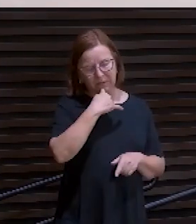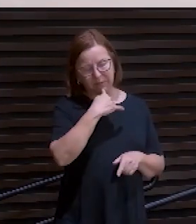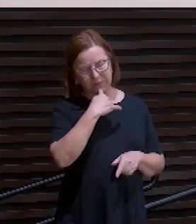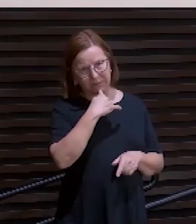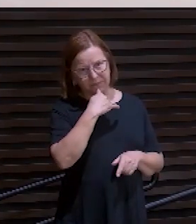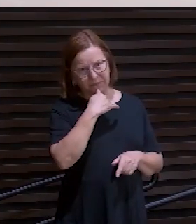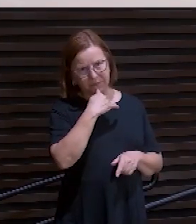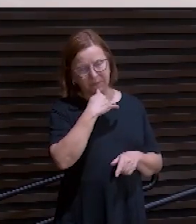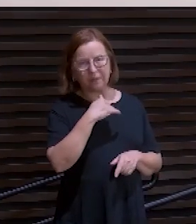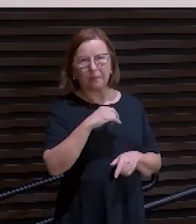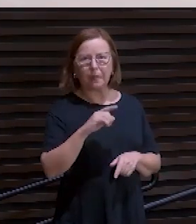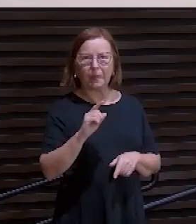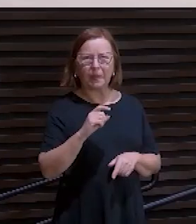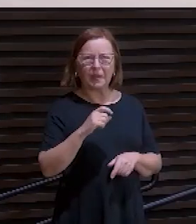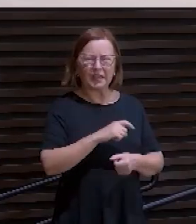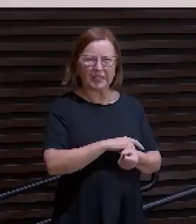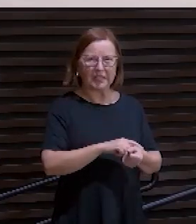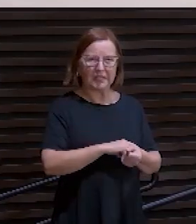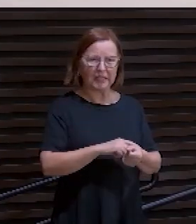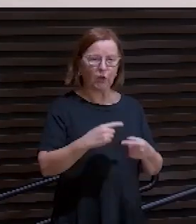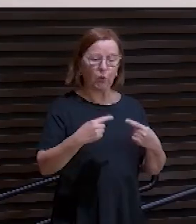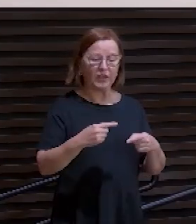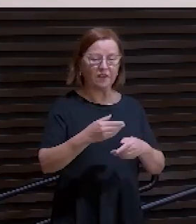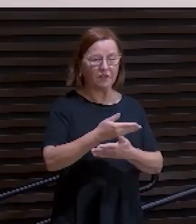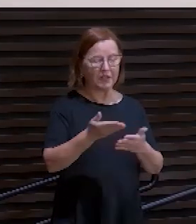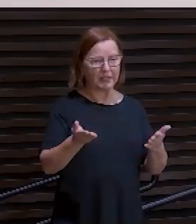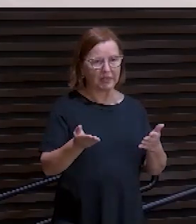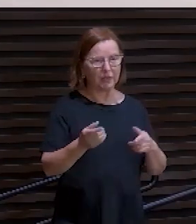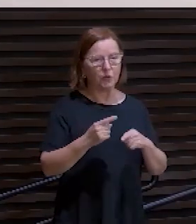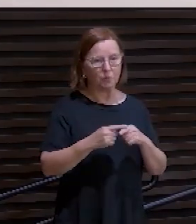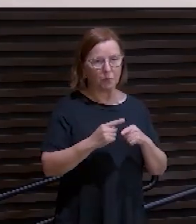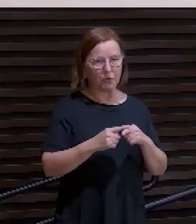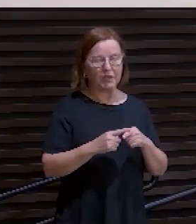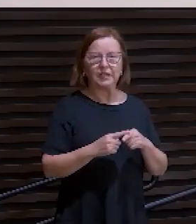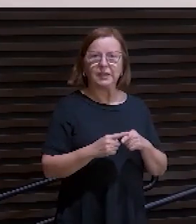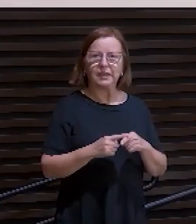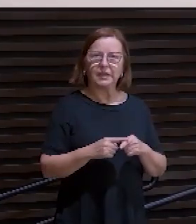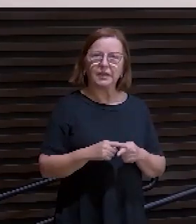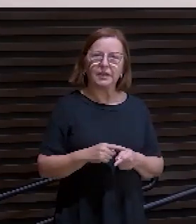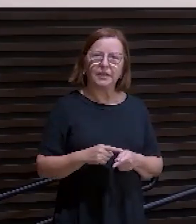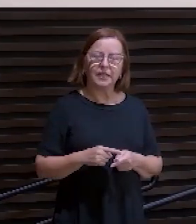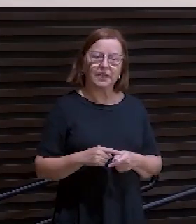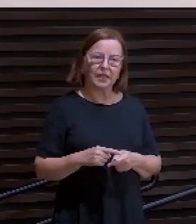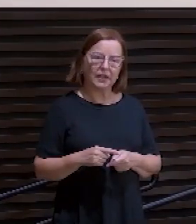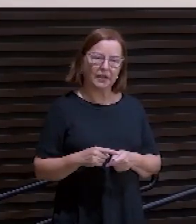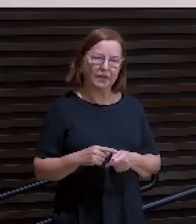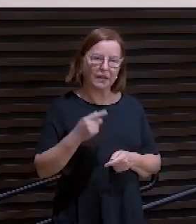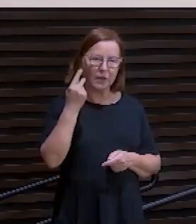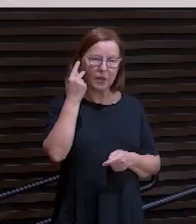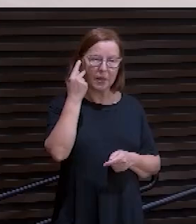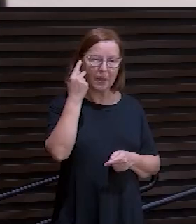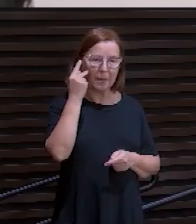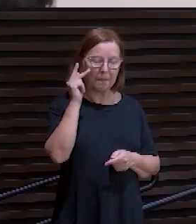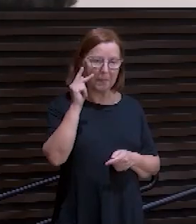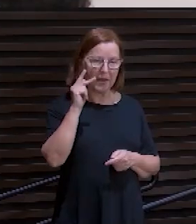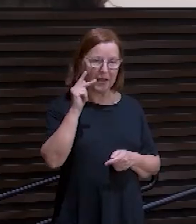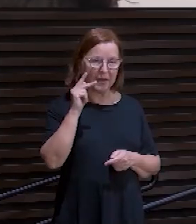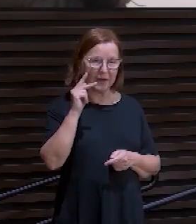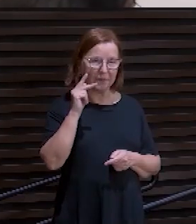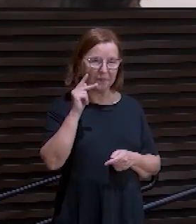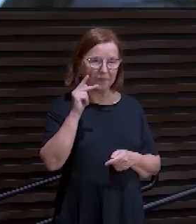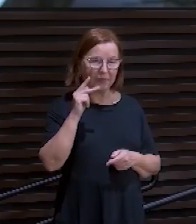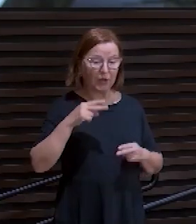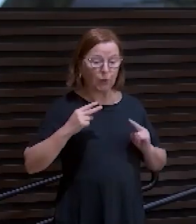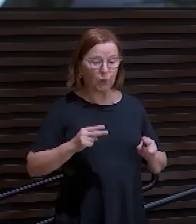vós mesmos, por me haverdes vendido para aqui, porque para a conservação da